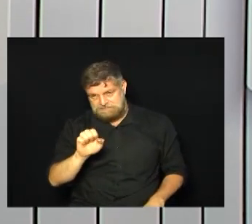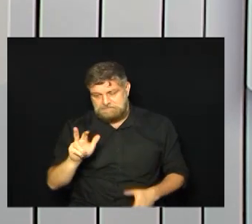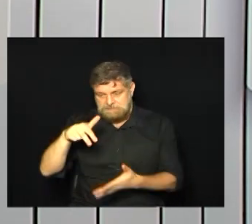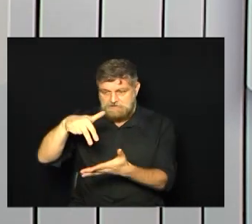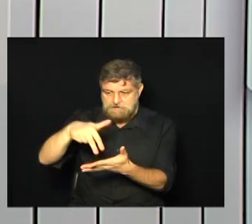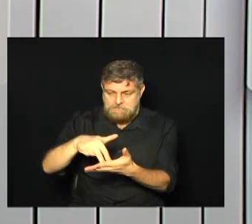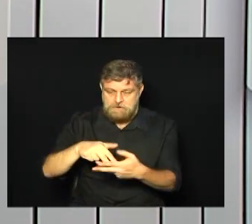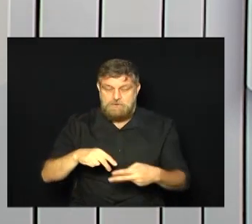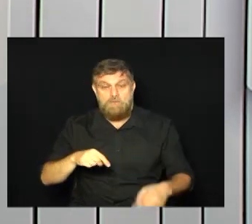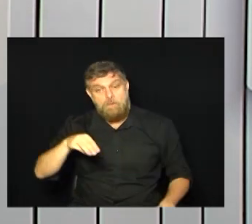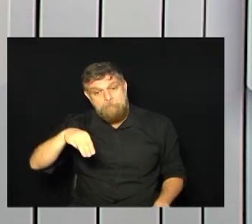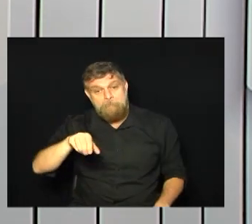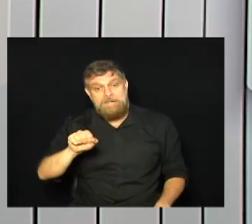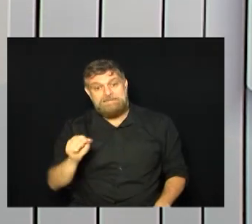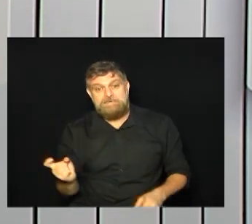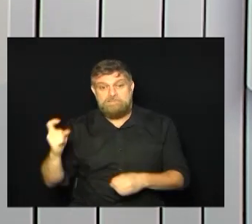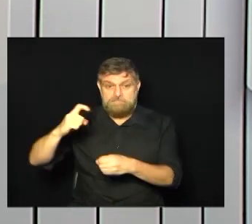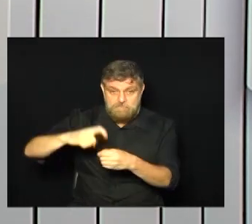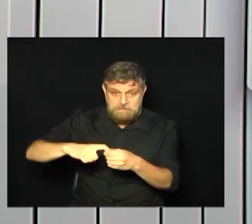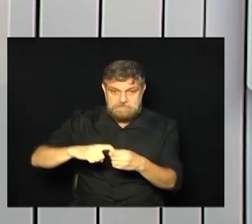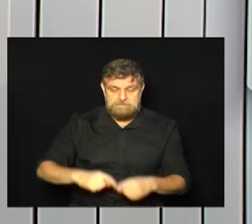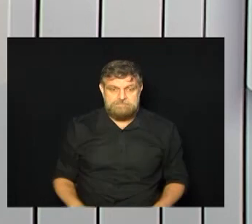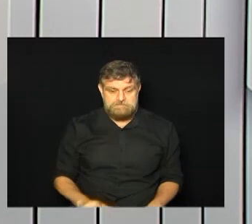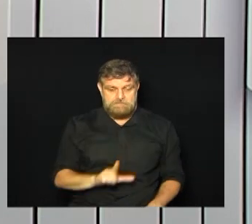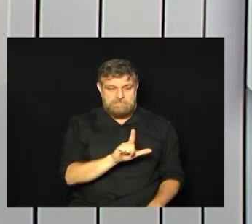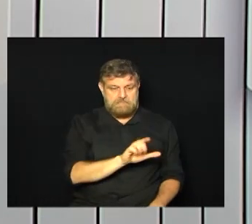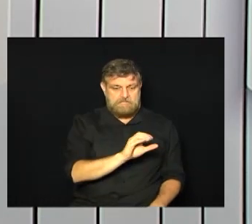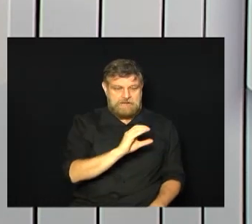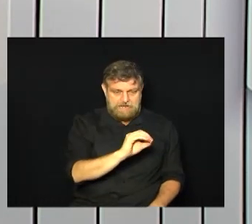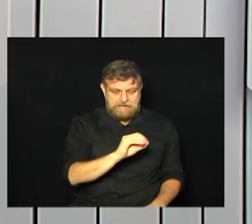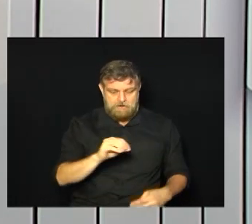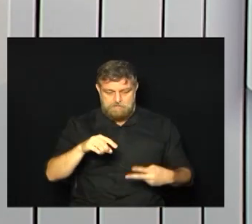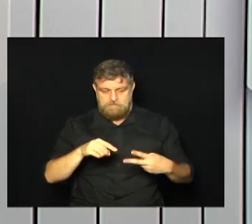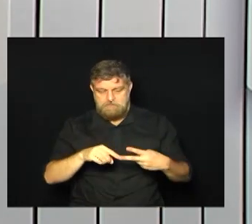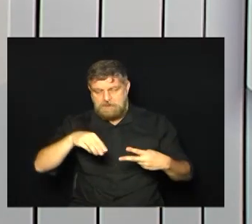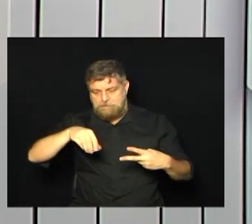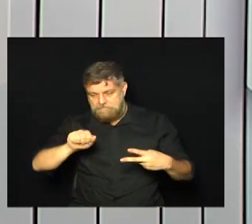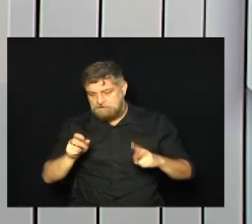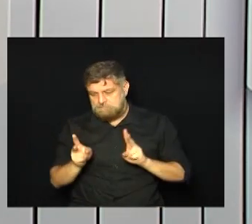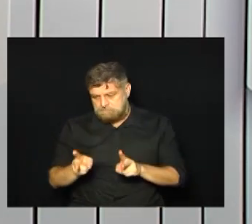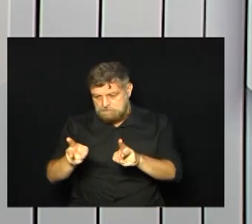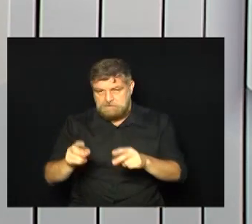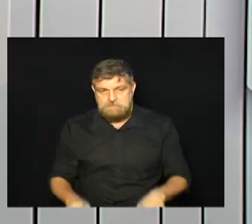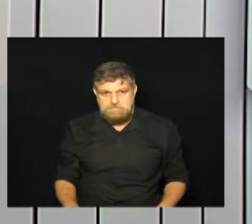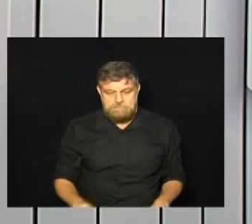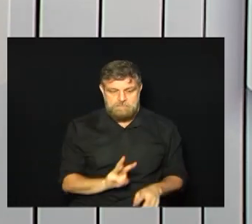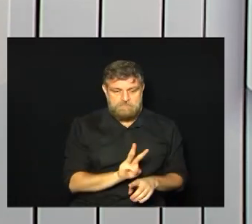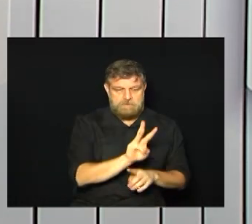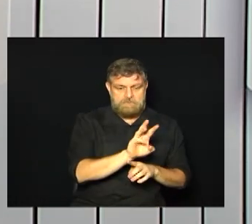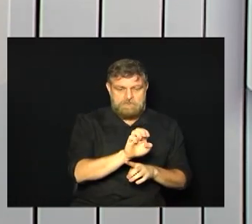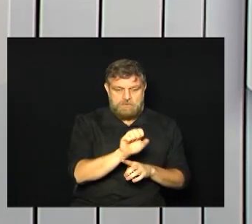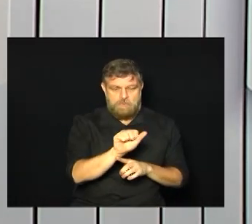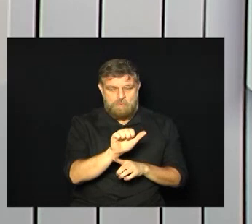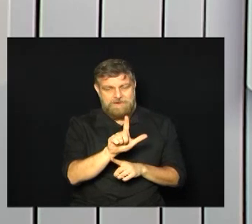o Matheus Jesus a reestreia. Leonaldi e Marcos Júnior são remanescentes. Wesley, experiente,